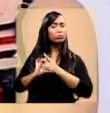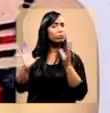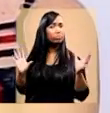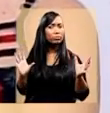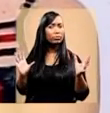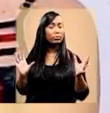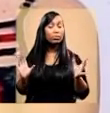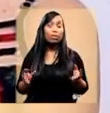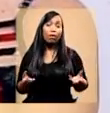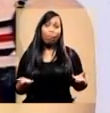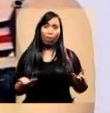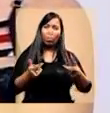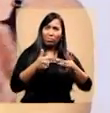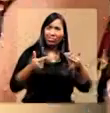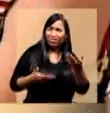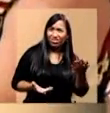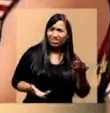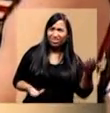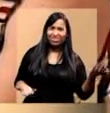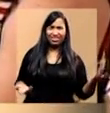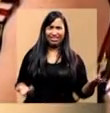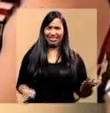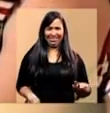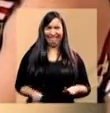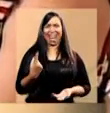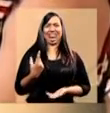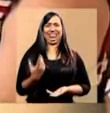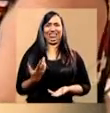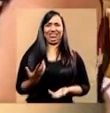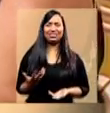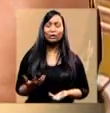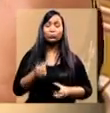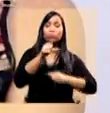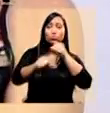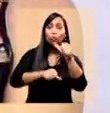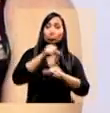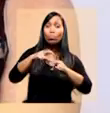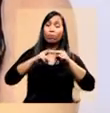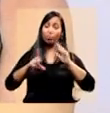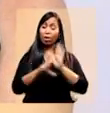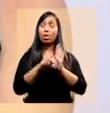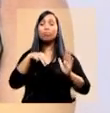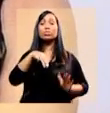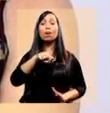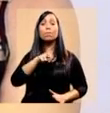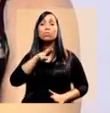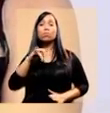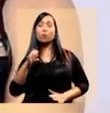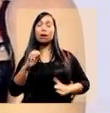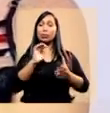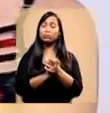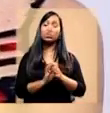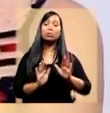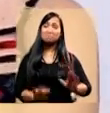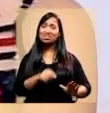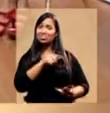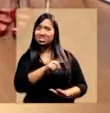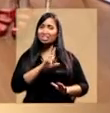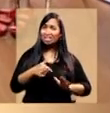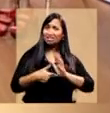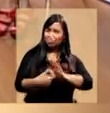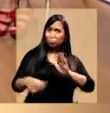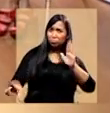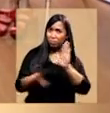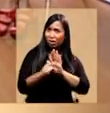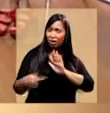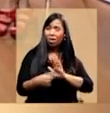sexualmente. Olha que coisa terrível. Quer dizer, foi modificado pelo Estatuto da Mulher Casada. Só que essa figura foi extirpada